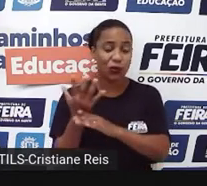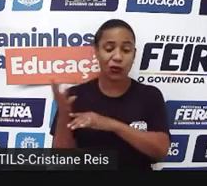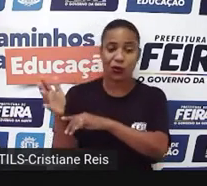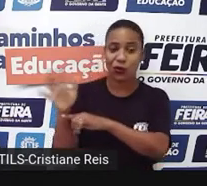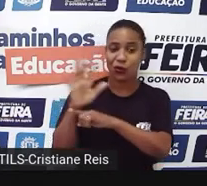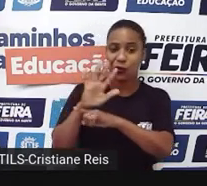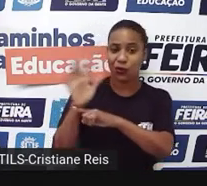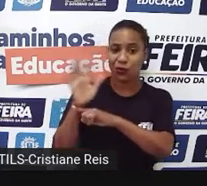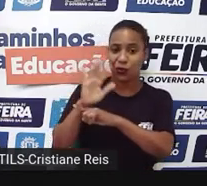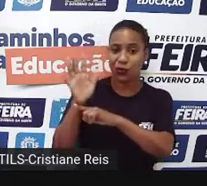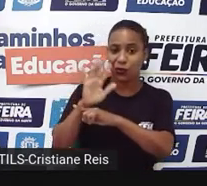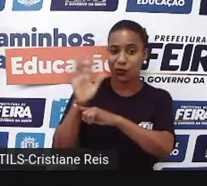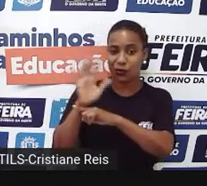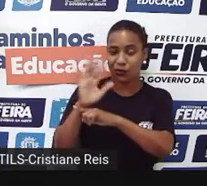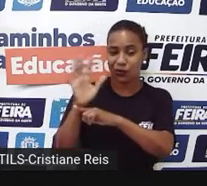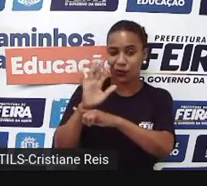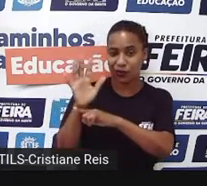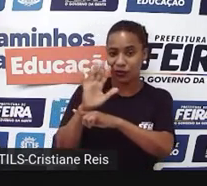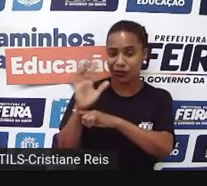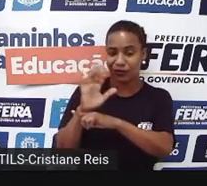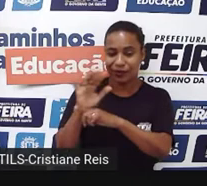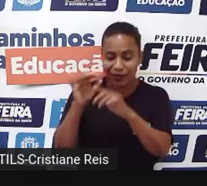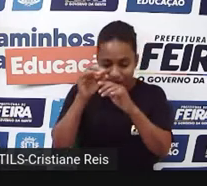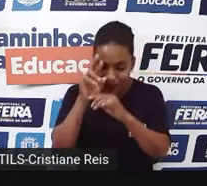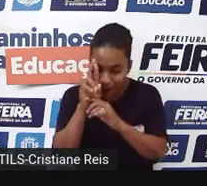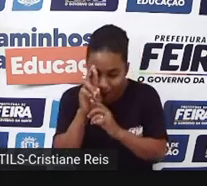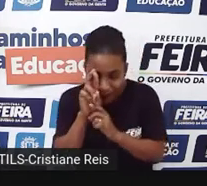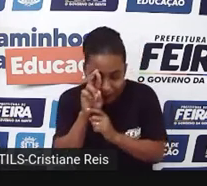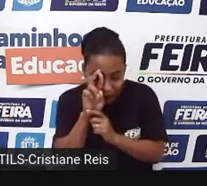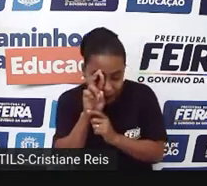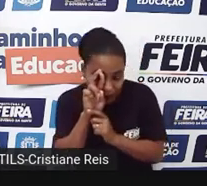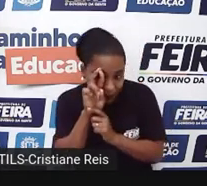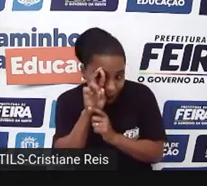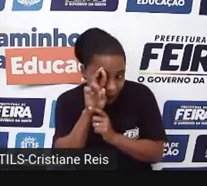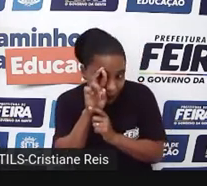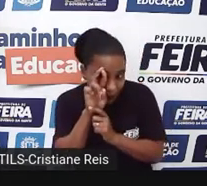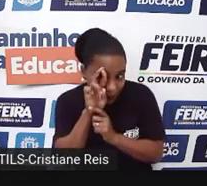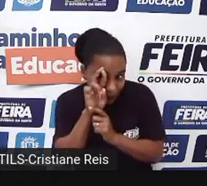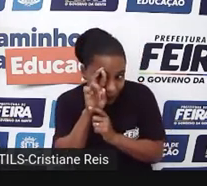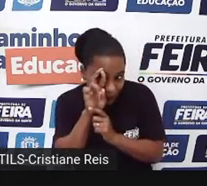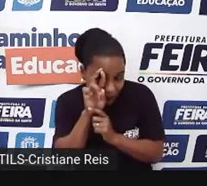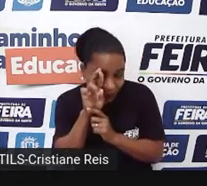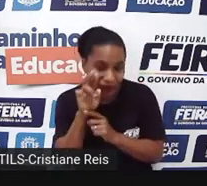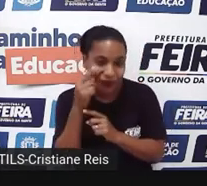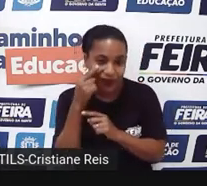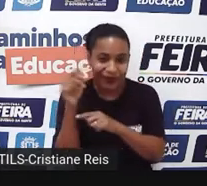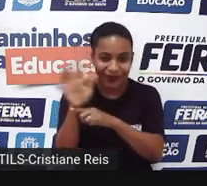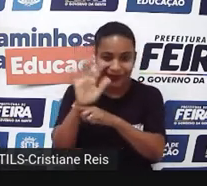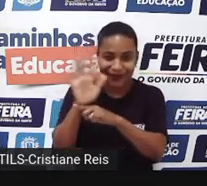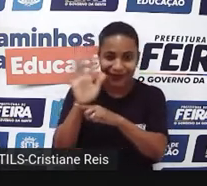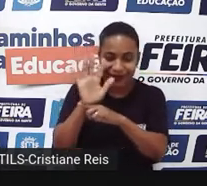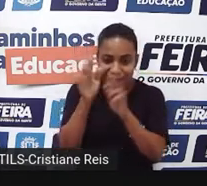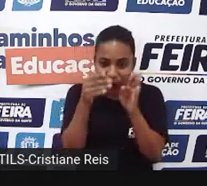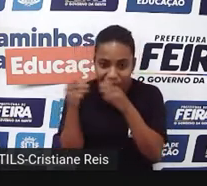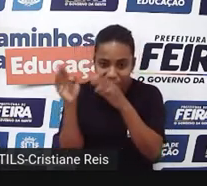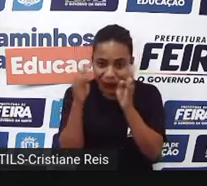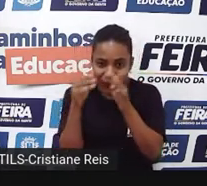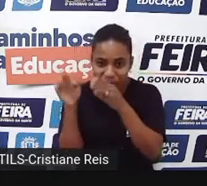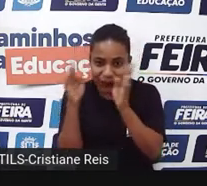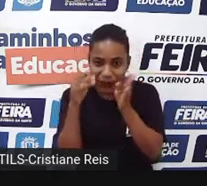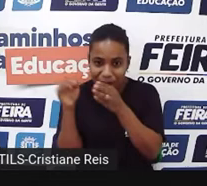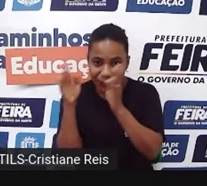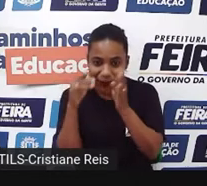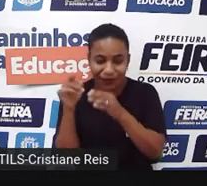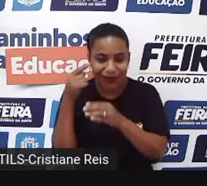que uma pessoa por vez visualizasse as imagens em movimento. Então, se vocês observarem aqui, olha, tem